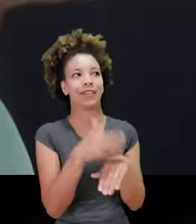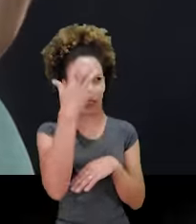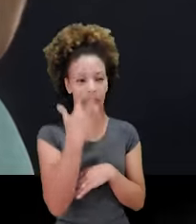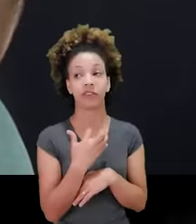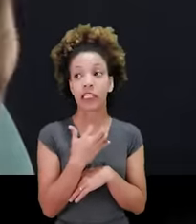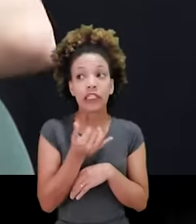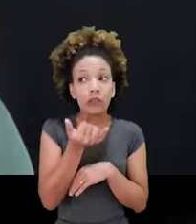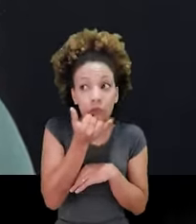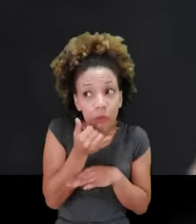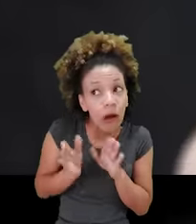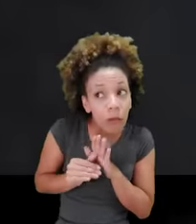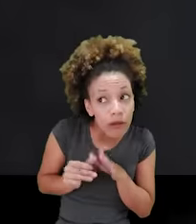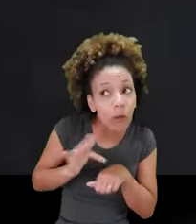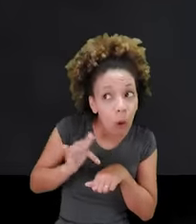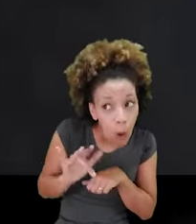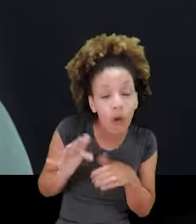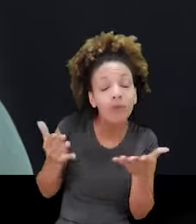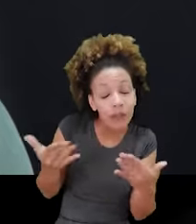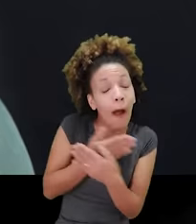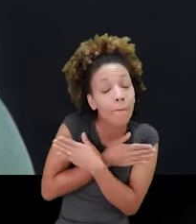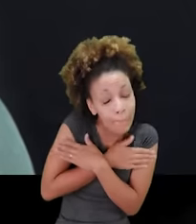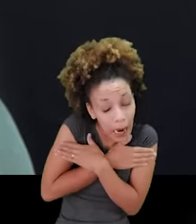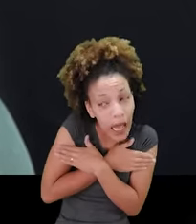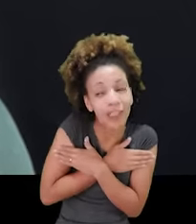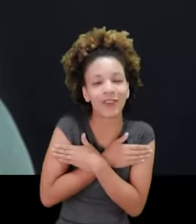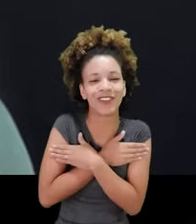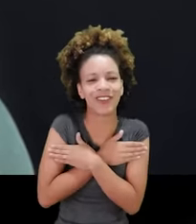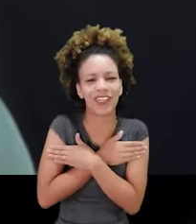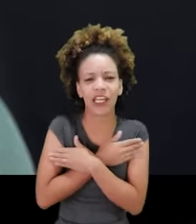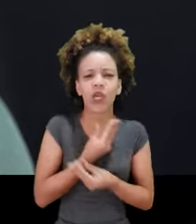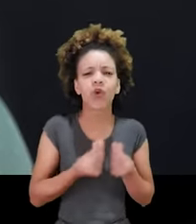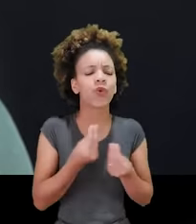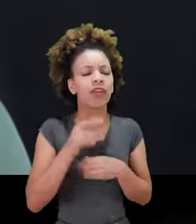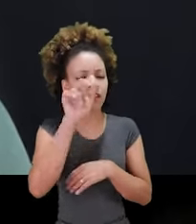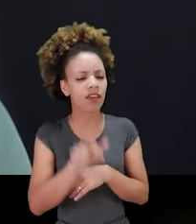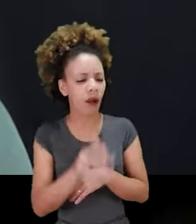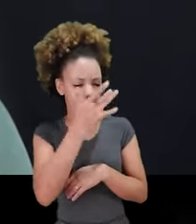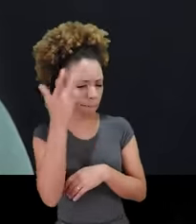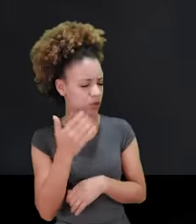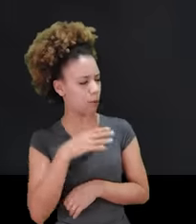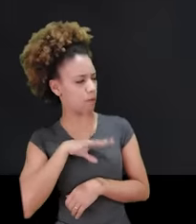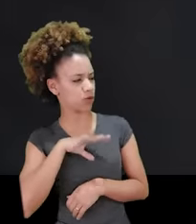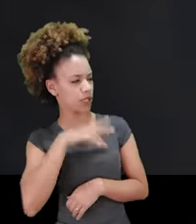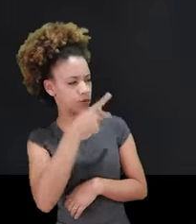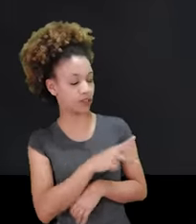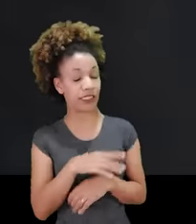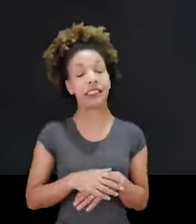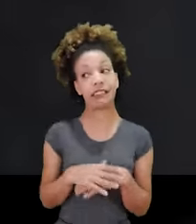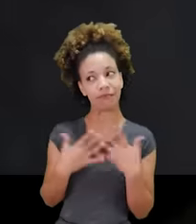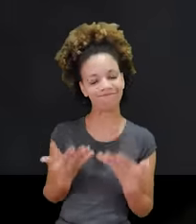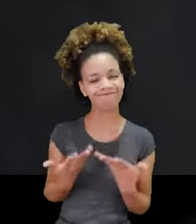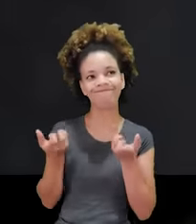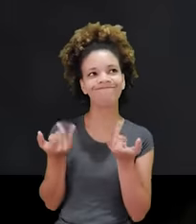assim, desculpa ter roubado ouro, me dá um abraço e tal. Uhum. Essa coisa... O que é um português para você? Vamos embora. Muito